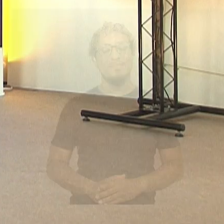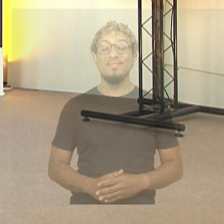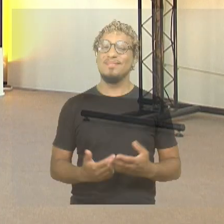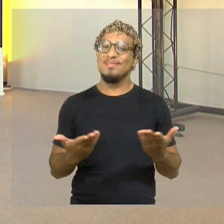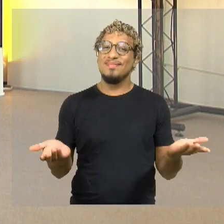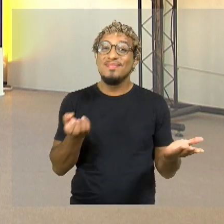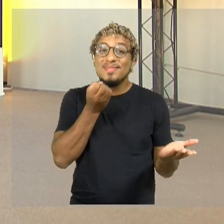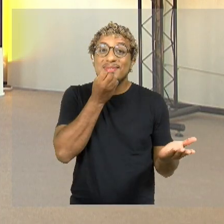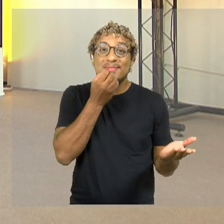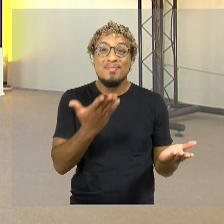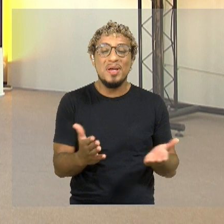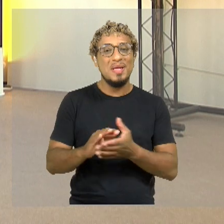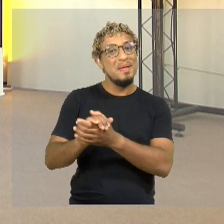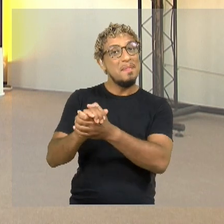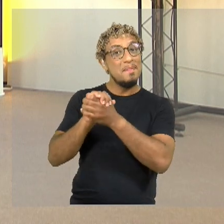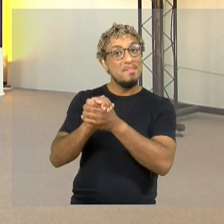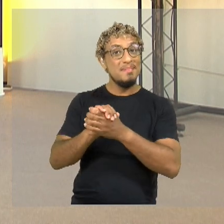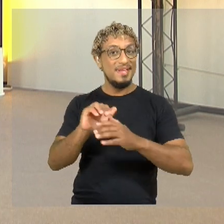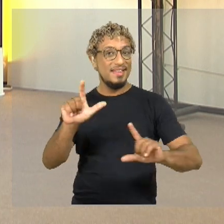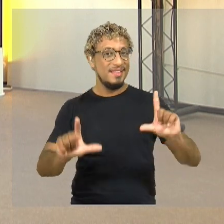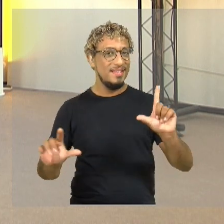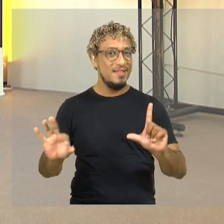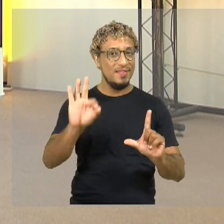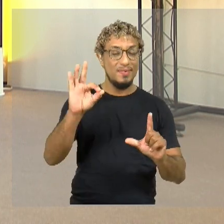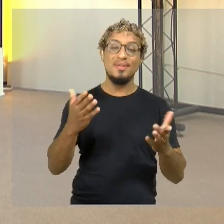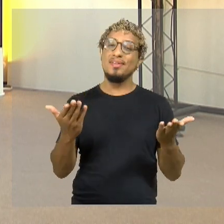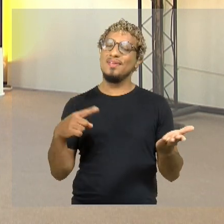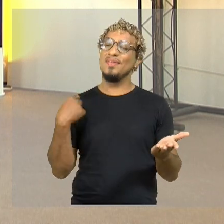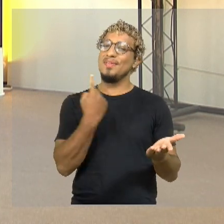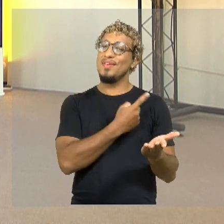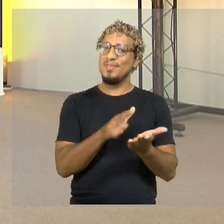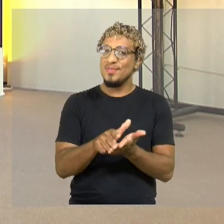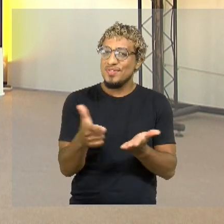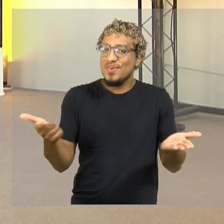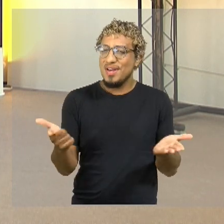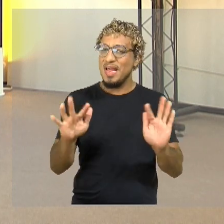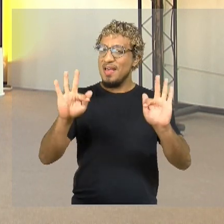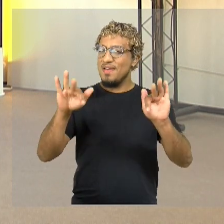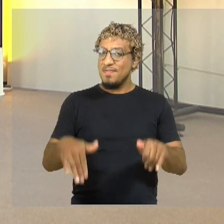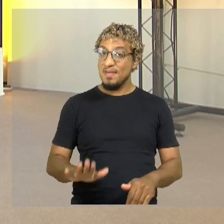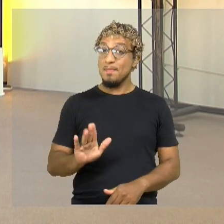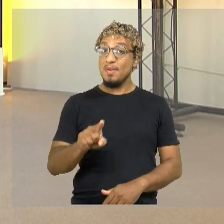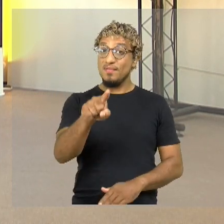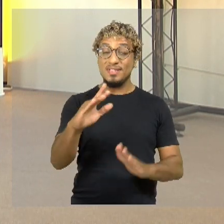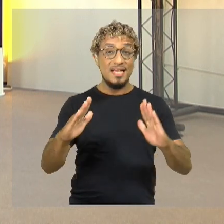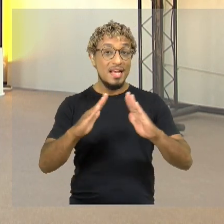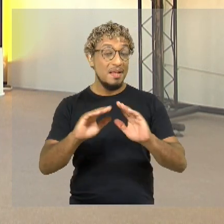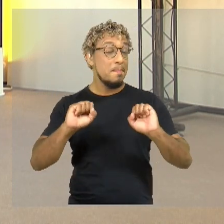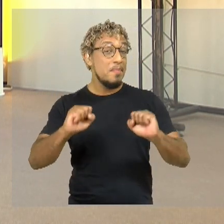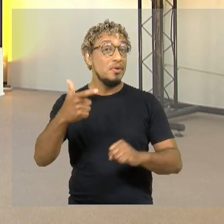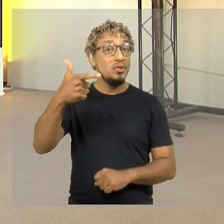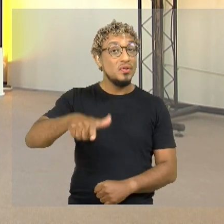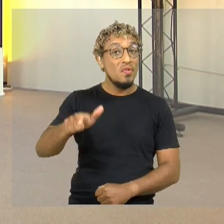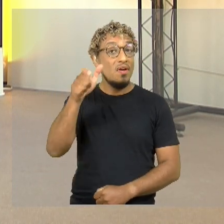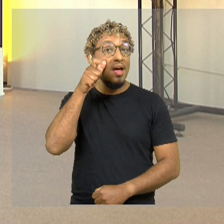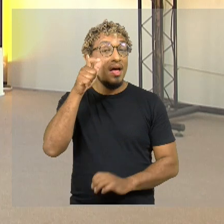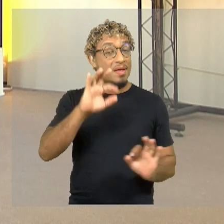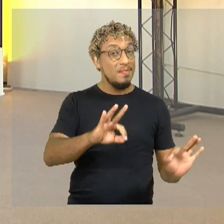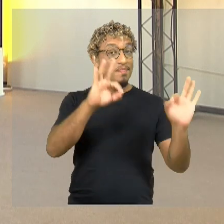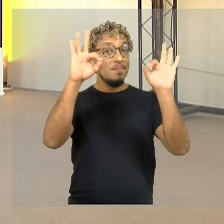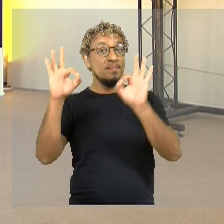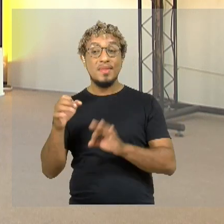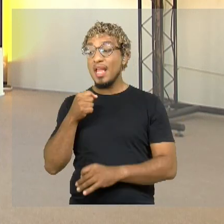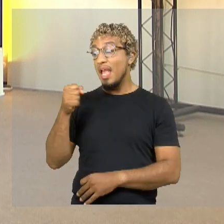Muito bom, parabéns TV UFMA. E o nosso telejornal fica por aqui, mas você aí de casa pode rever nossas reportagens